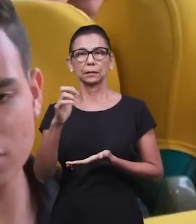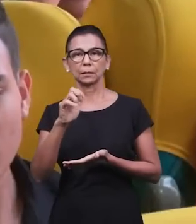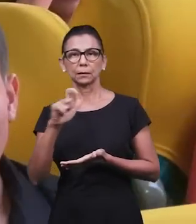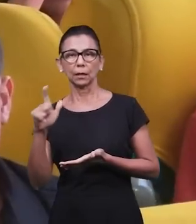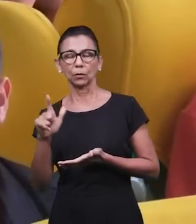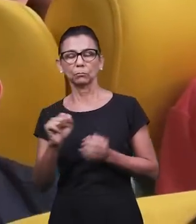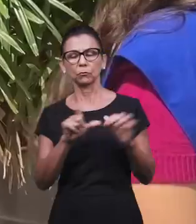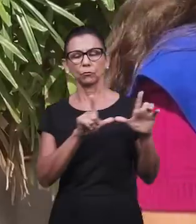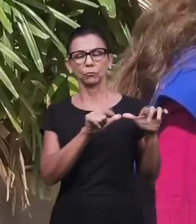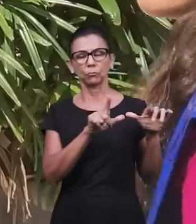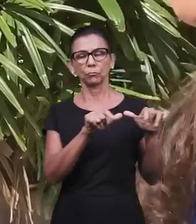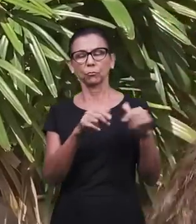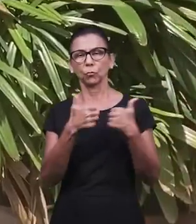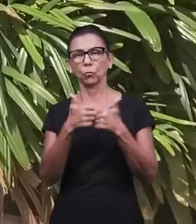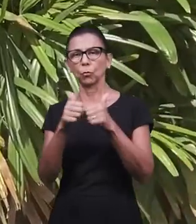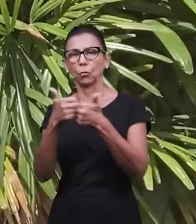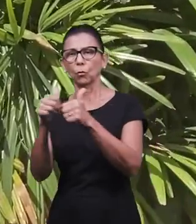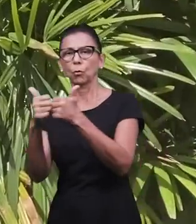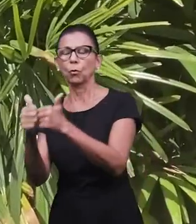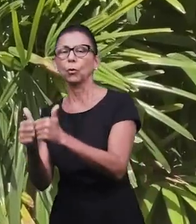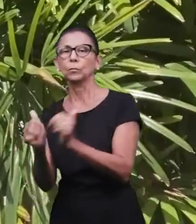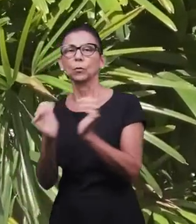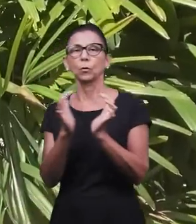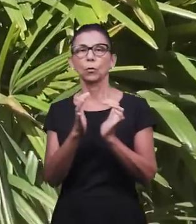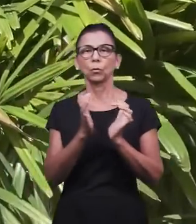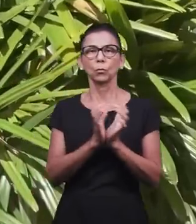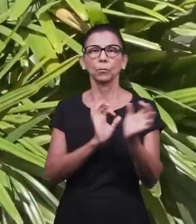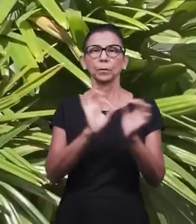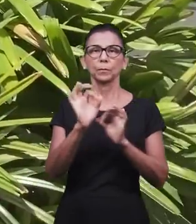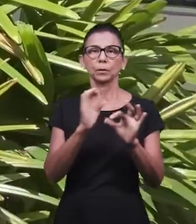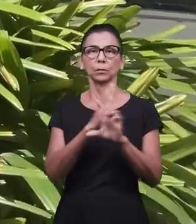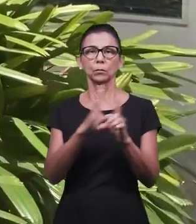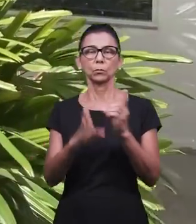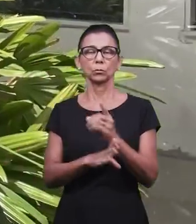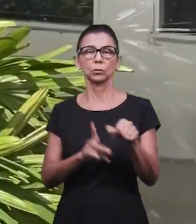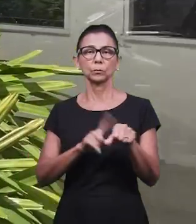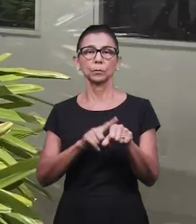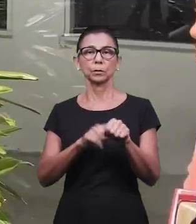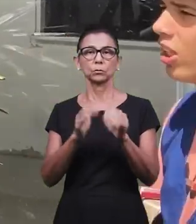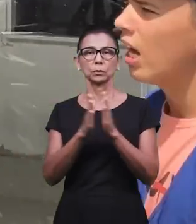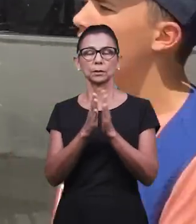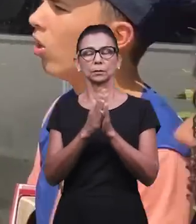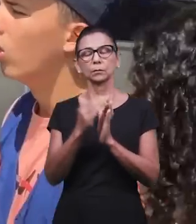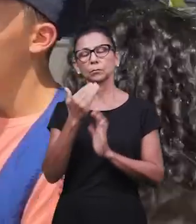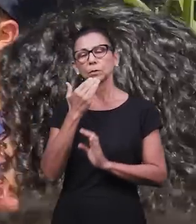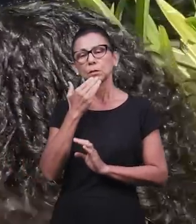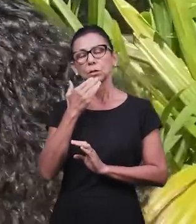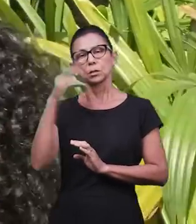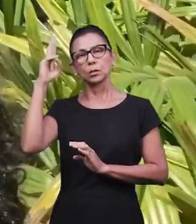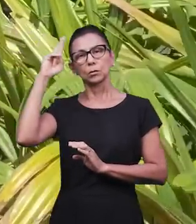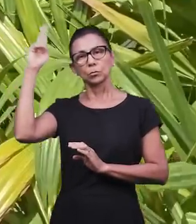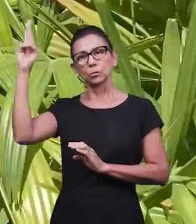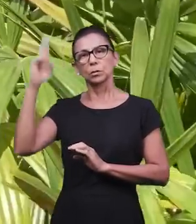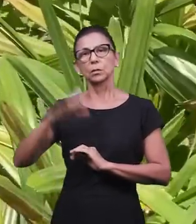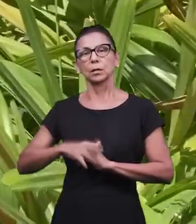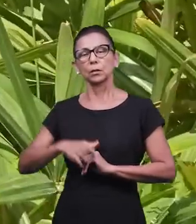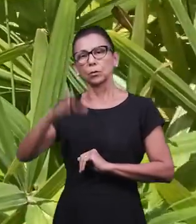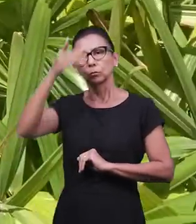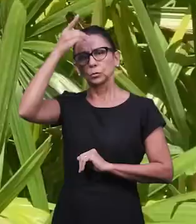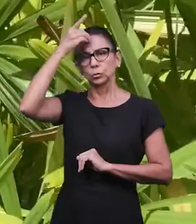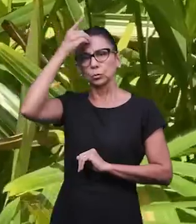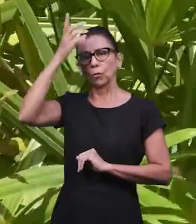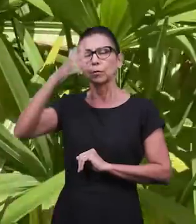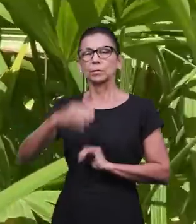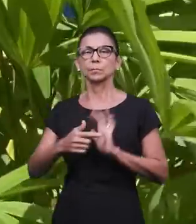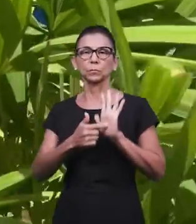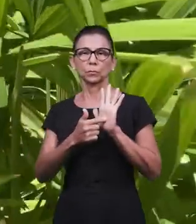de Mossoró. A viagem foi de ônibus, onde o grupo realizou cultos e momentos de oração, pedindo que os sinais do Senhor fossem operados